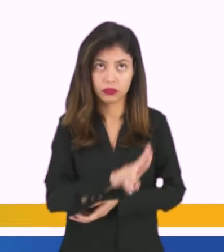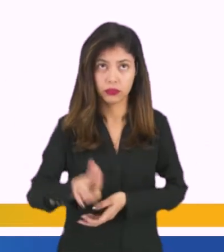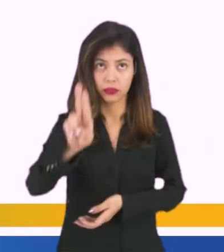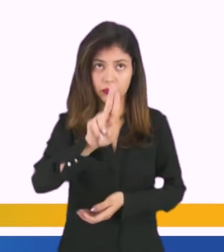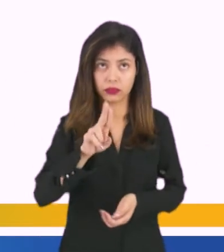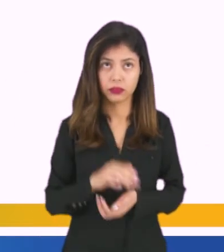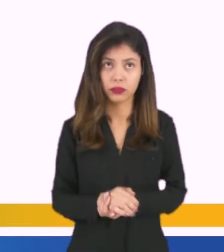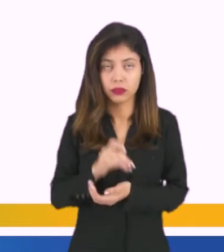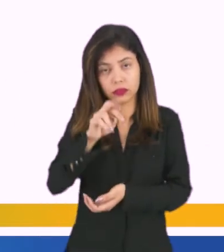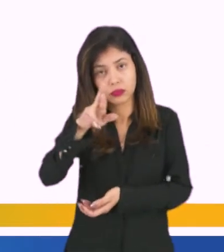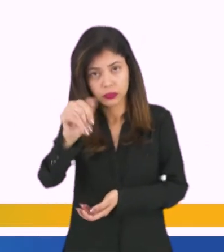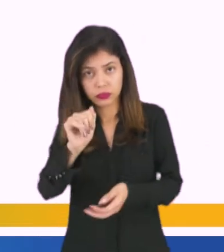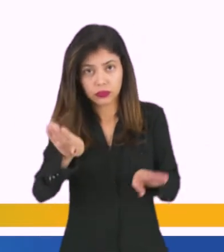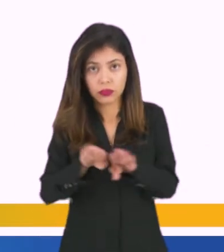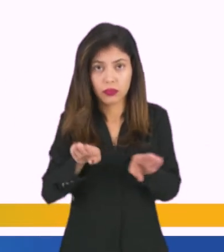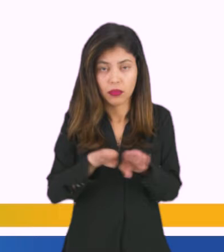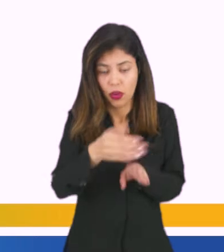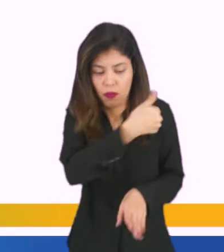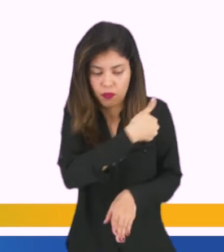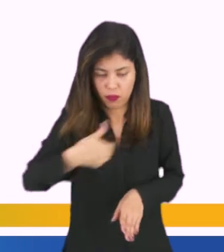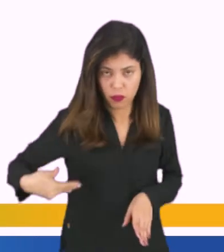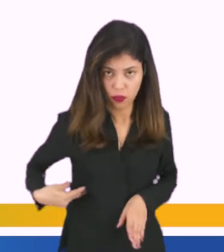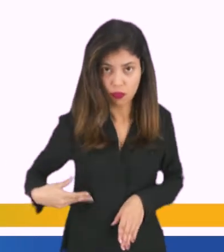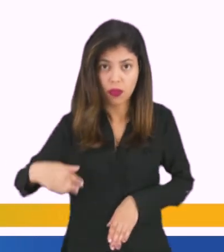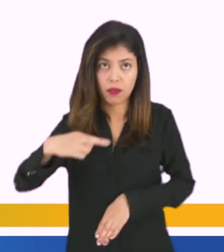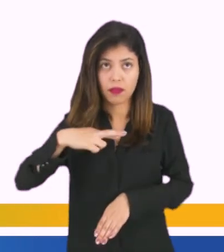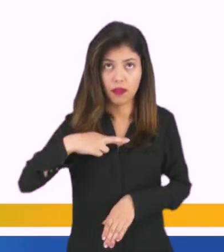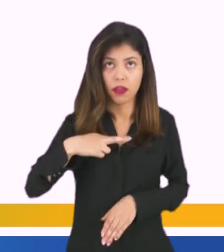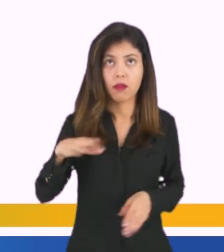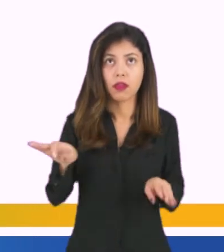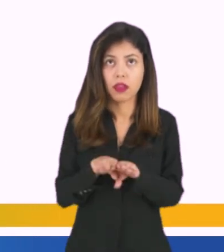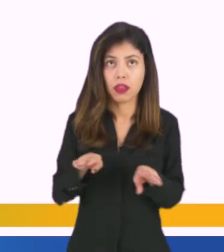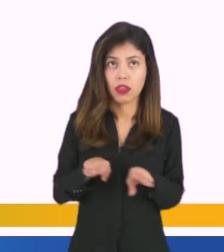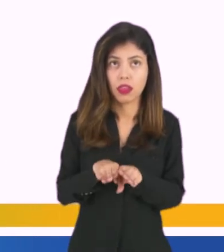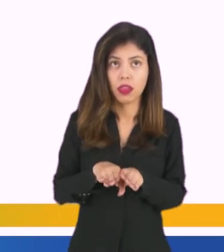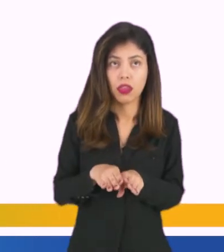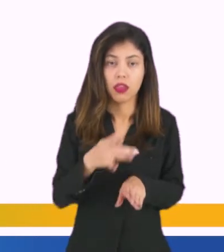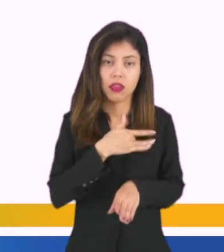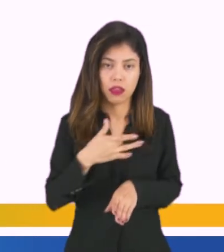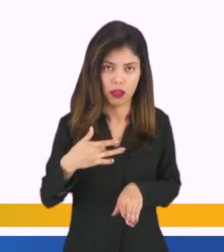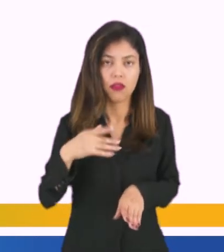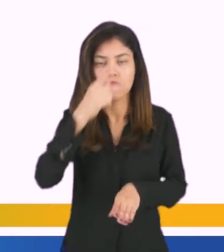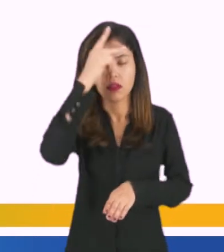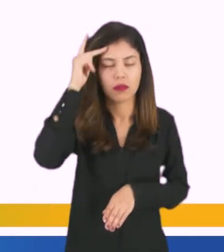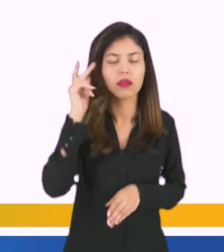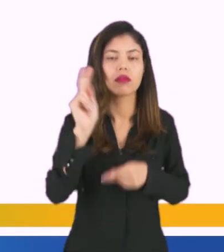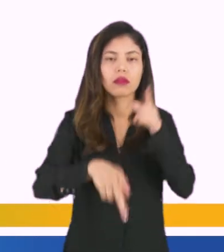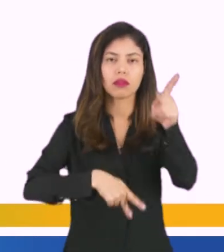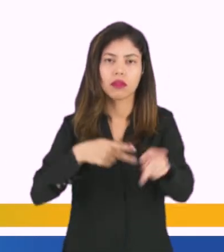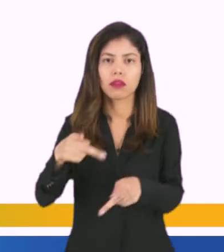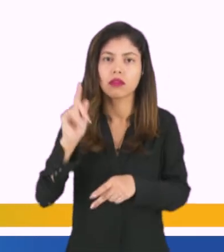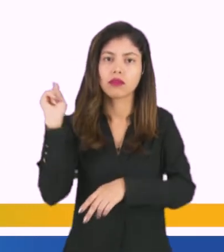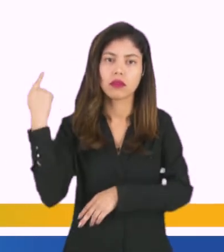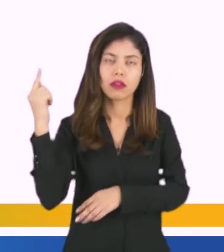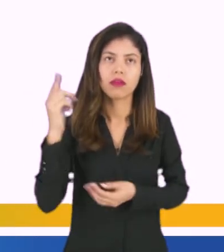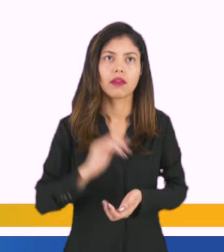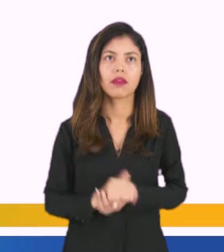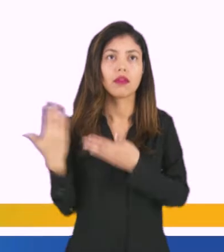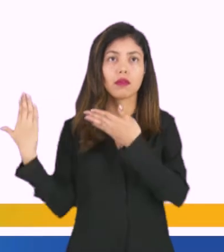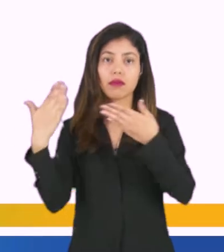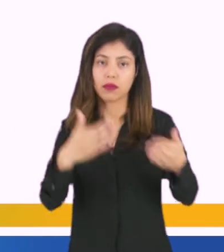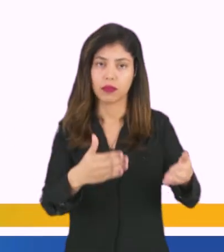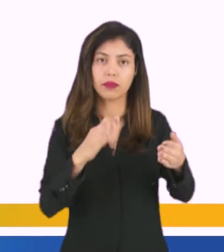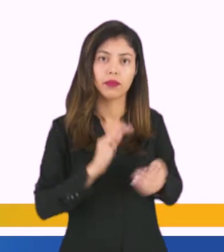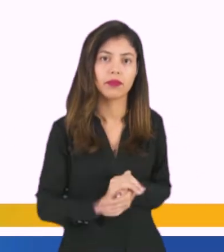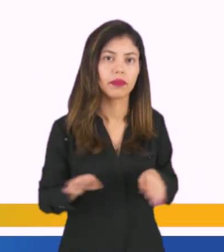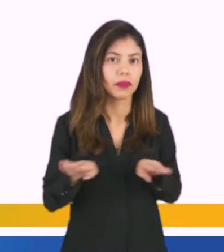meios oferecidos pelo setor público e pelo setor privado para atender as necessidades de saúde da população na área geográfica referida. E também a gente vai